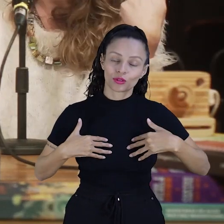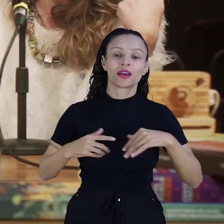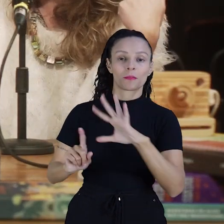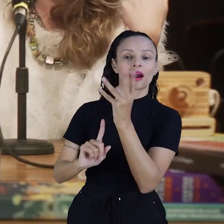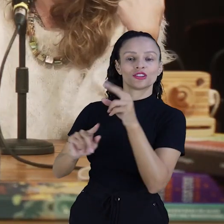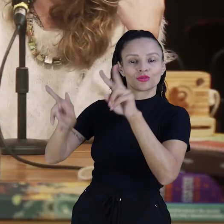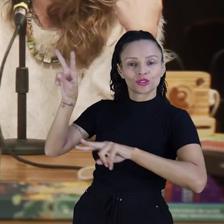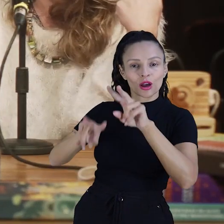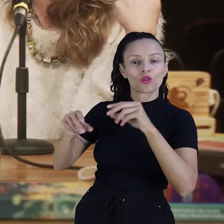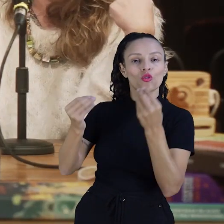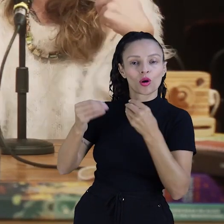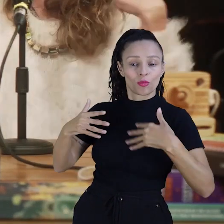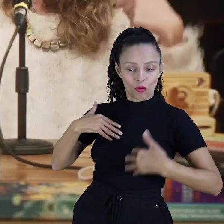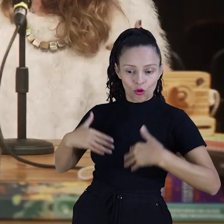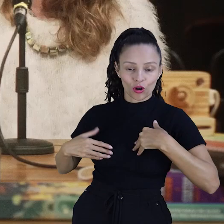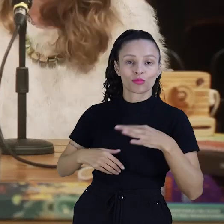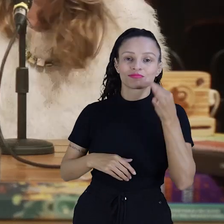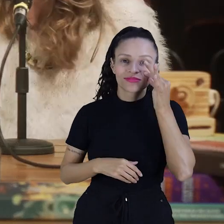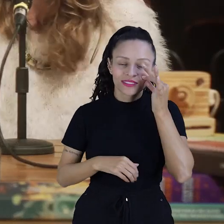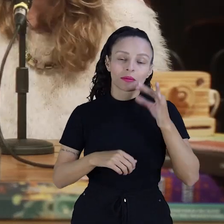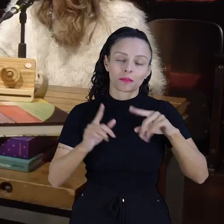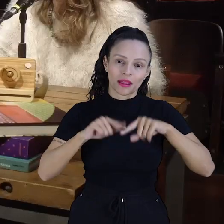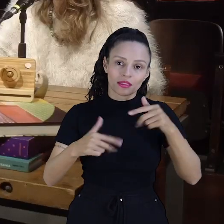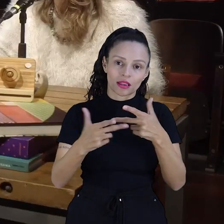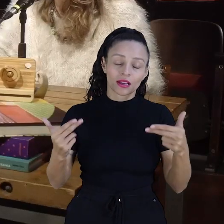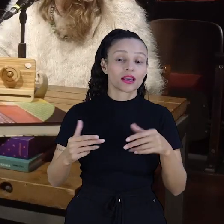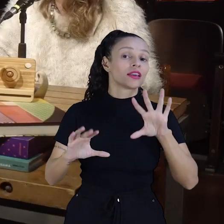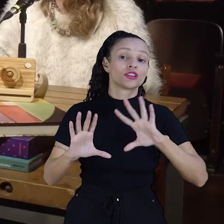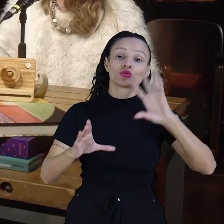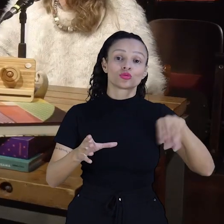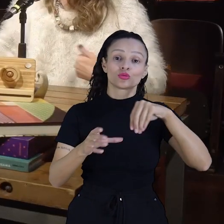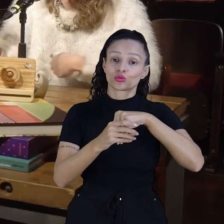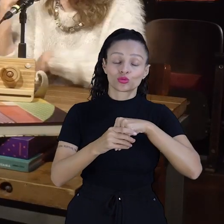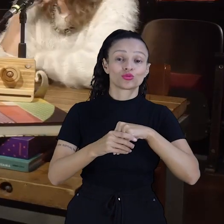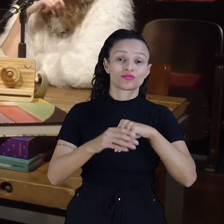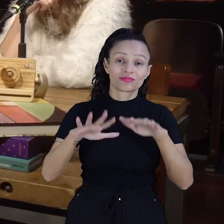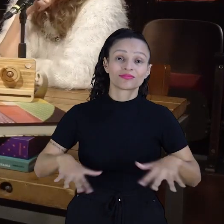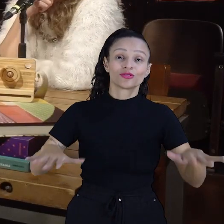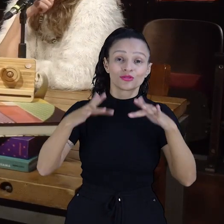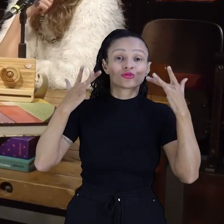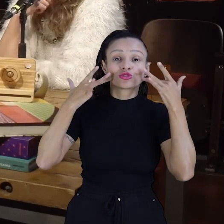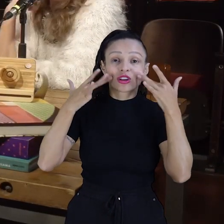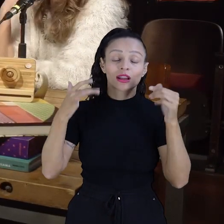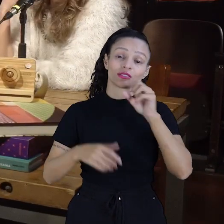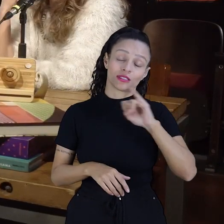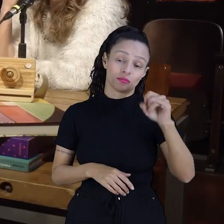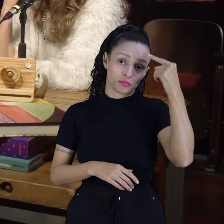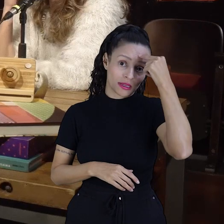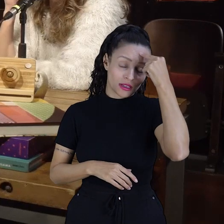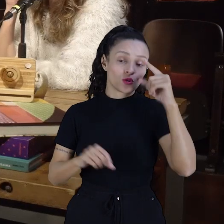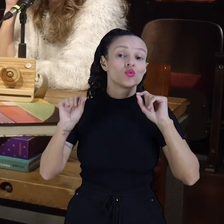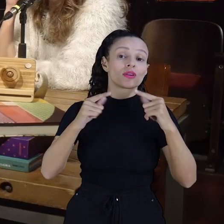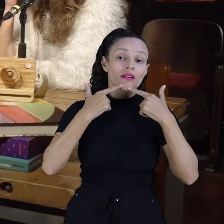corpo. E para as artes visuais, o quanto a gente aprende do corpo na matéria. E isso está tudo num grande teatro. Se você for pensar, né, o